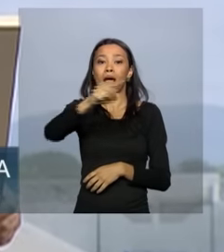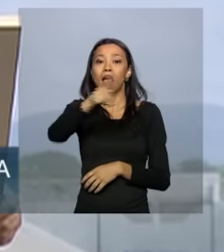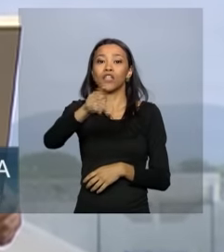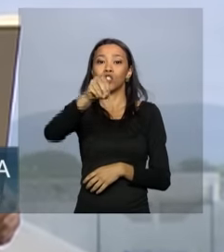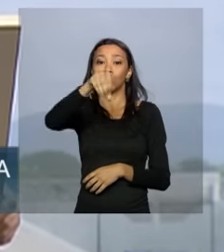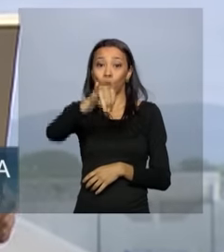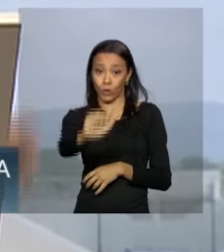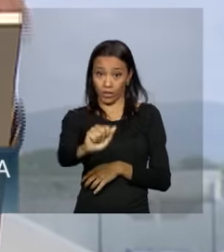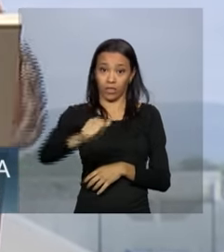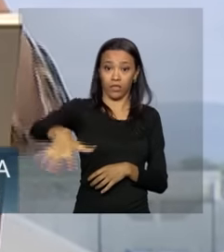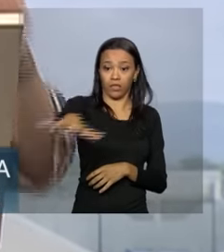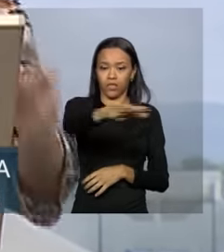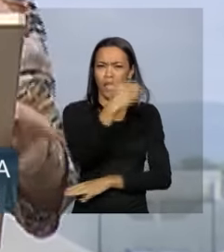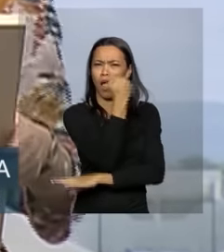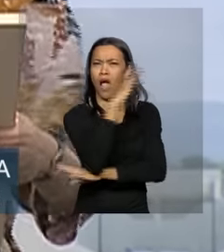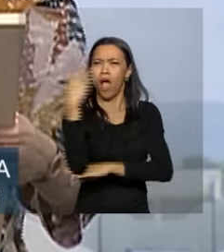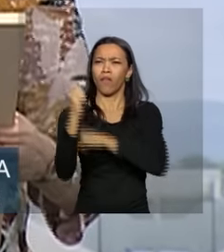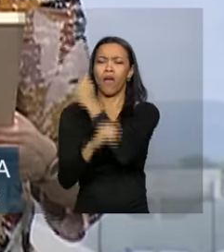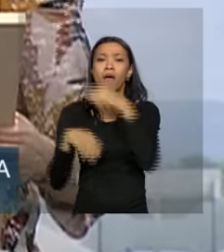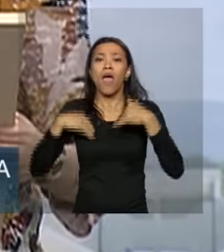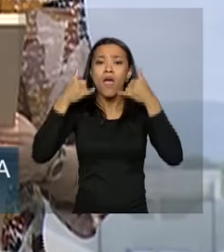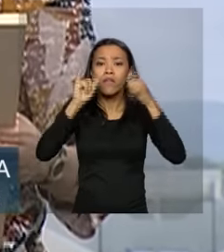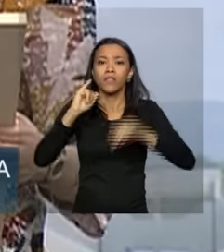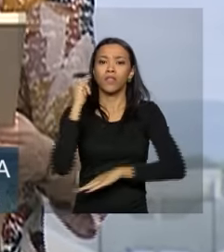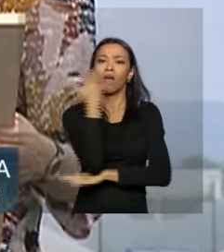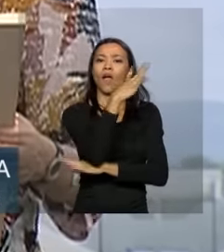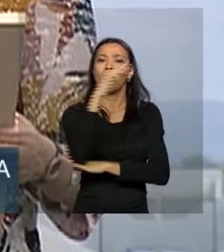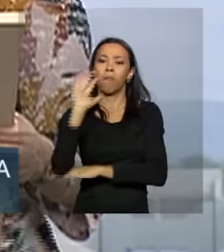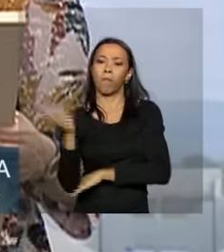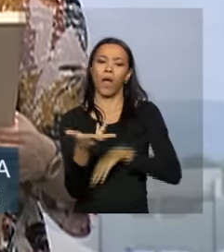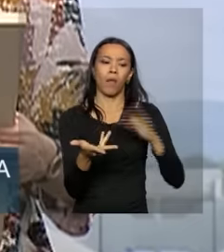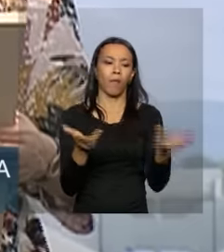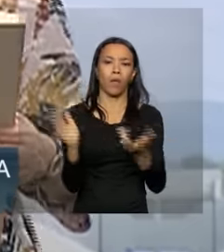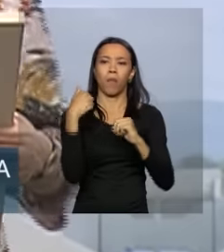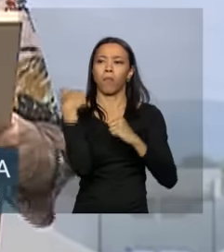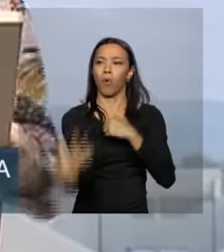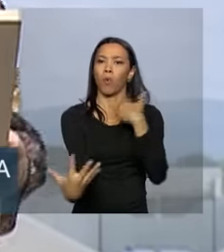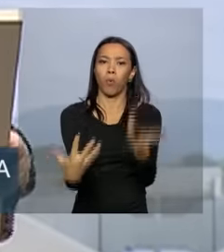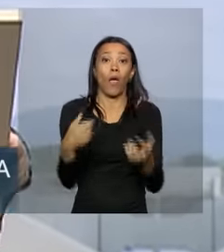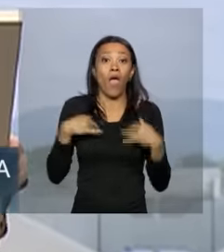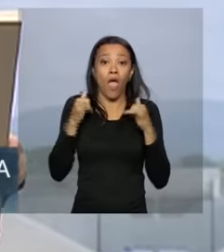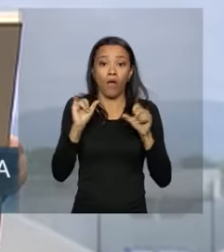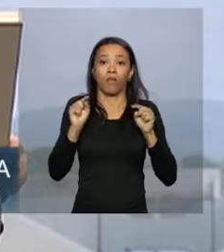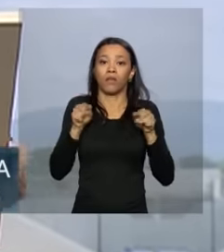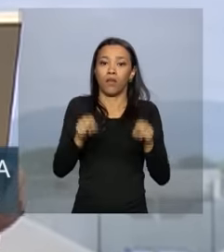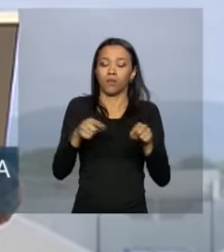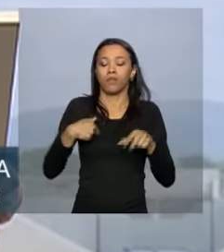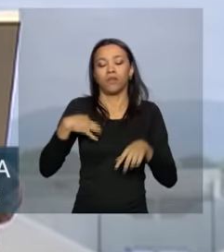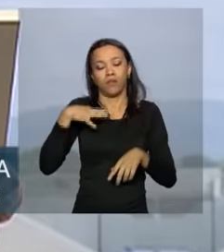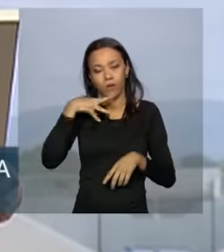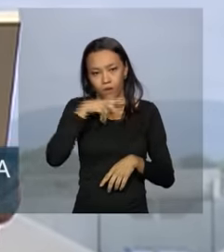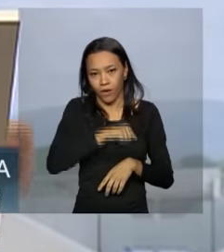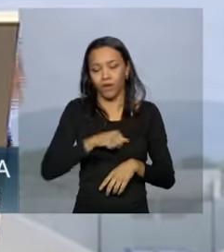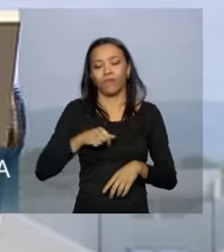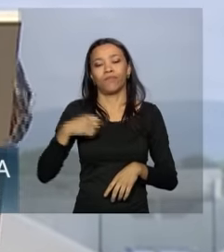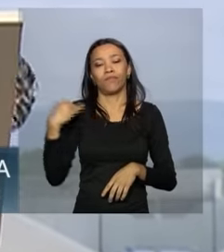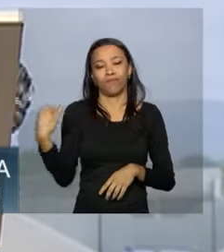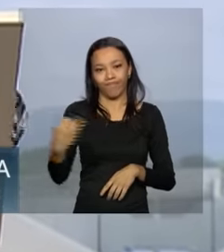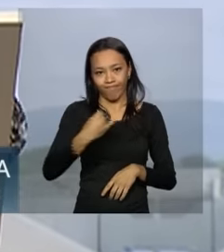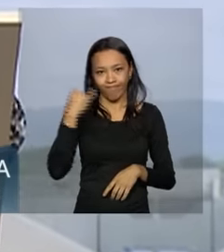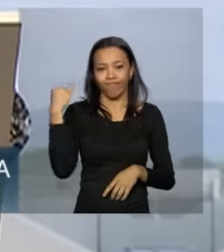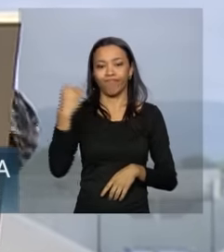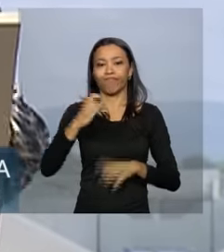desmatamento da Amazônia em 82%. Mas eu acho importante que todos nós